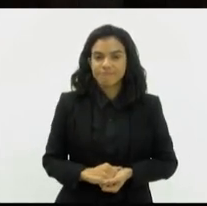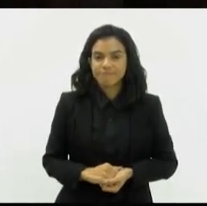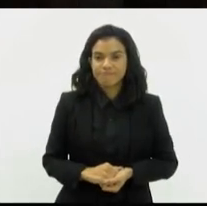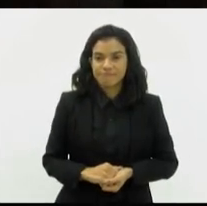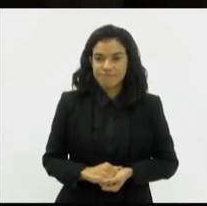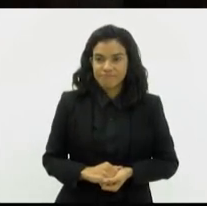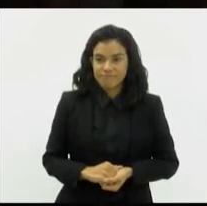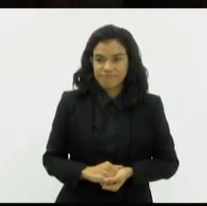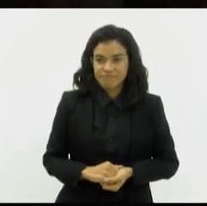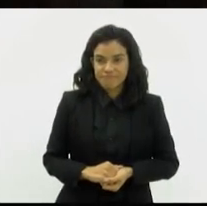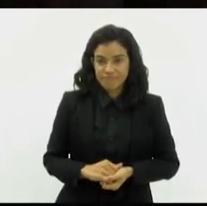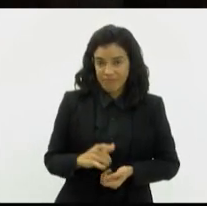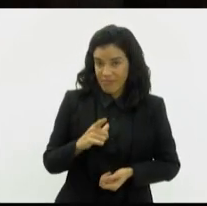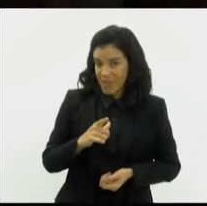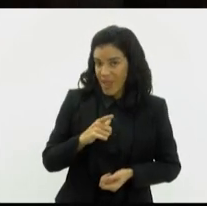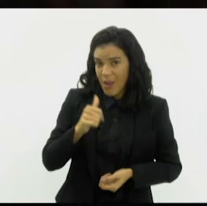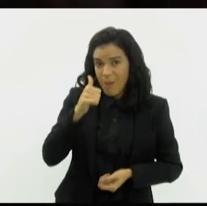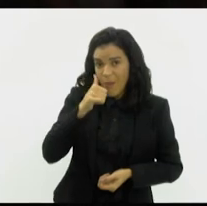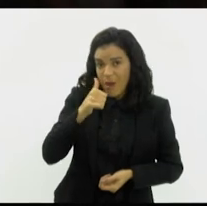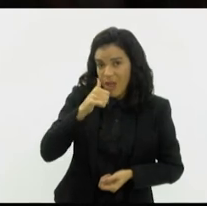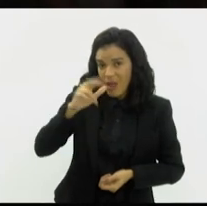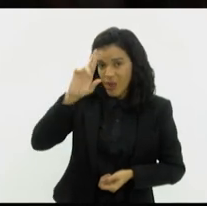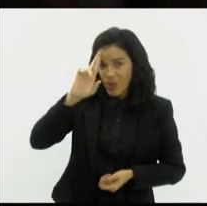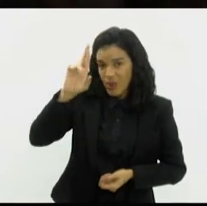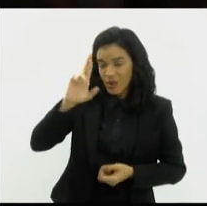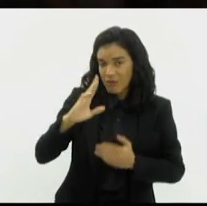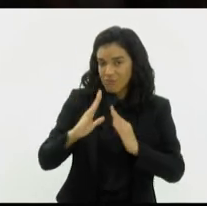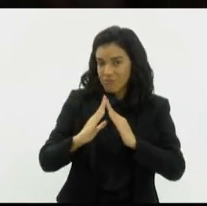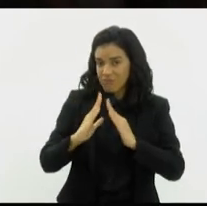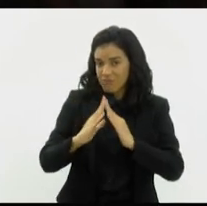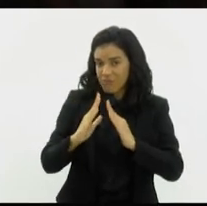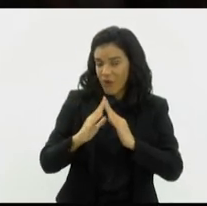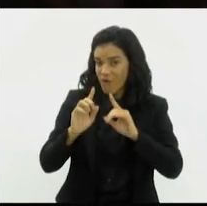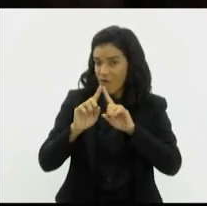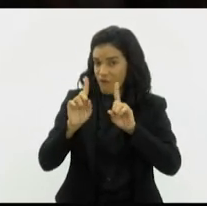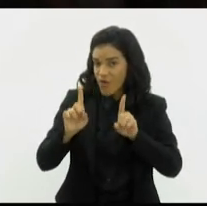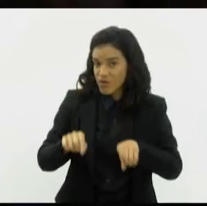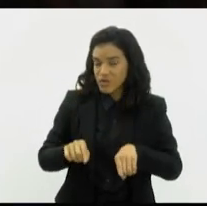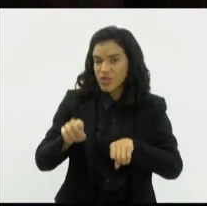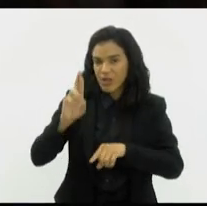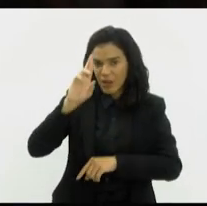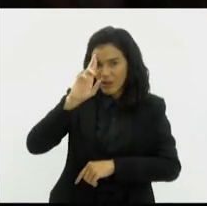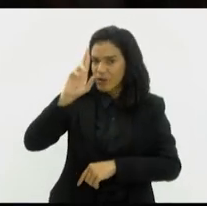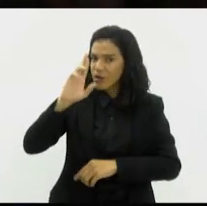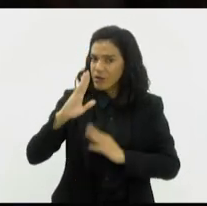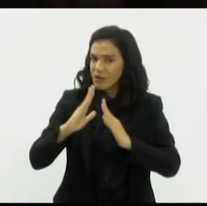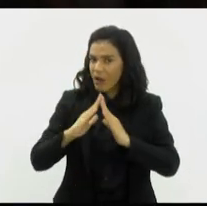Nós temos aqui algumas donas de casa. Algumas funcionárias que são donas de casa.